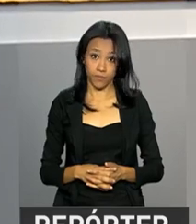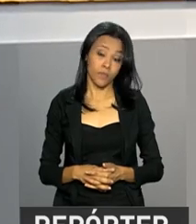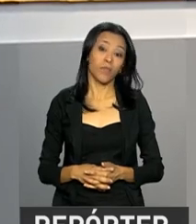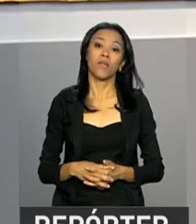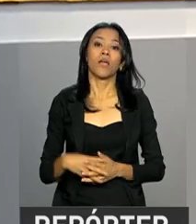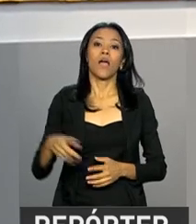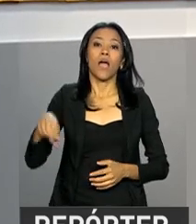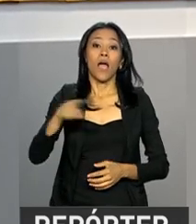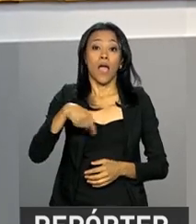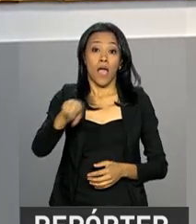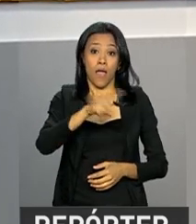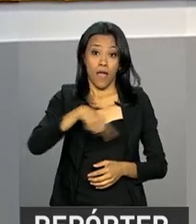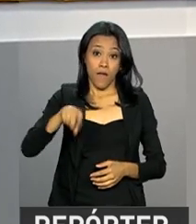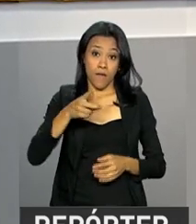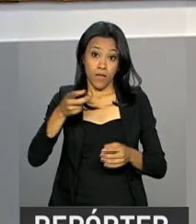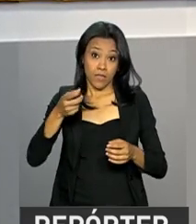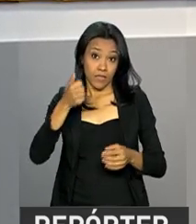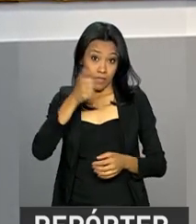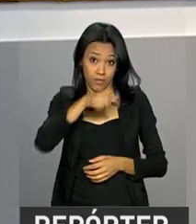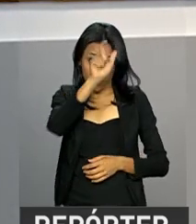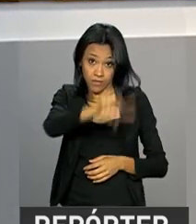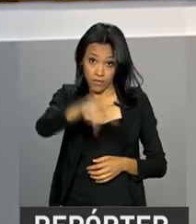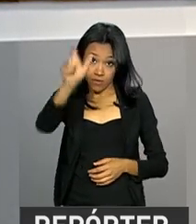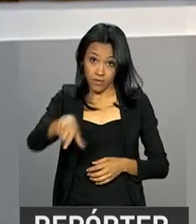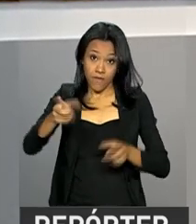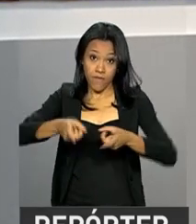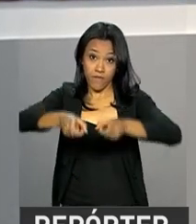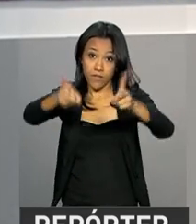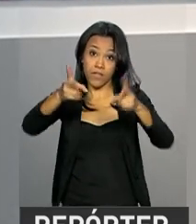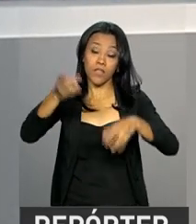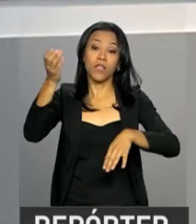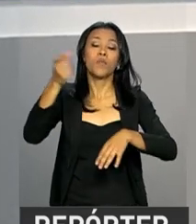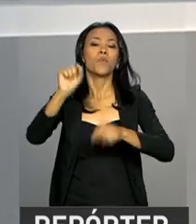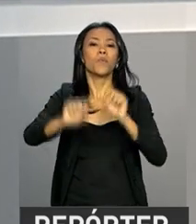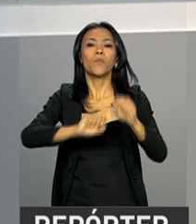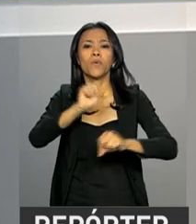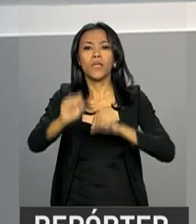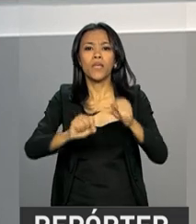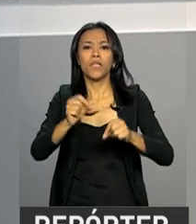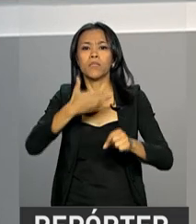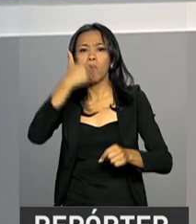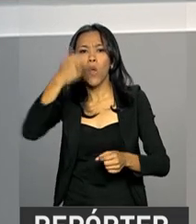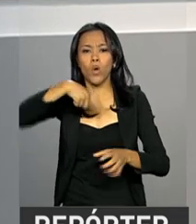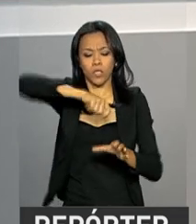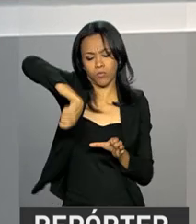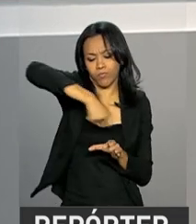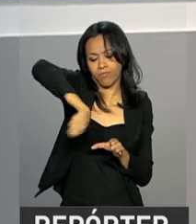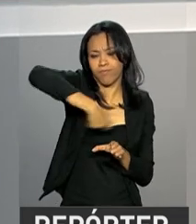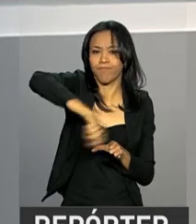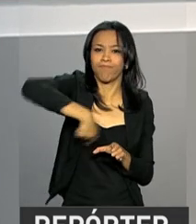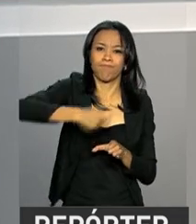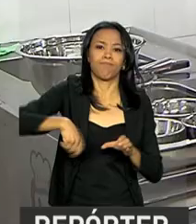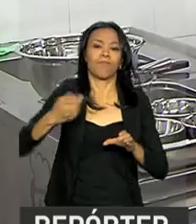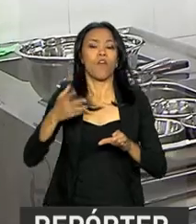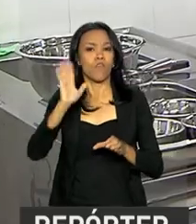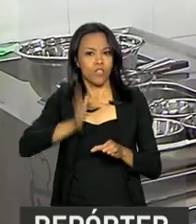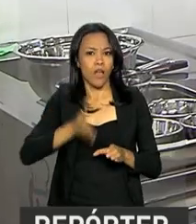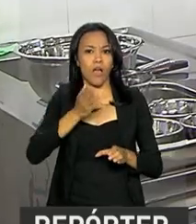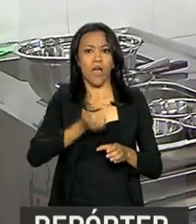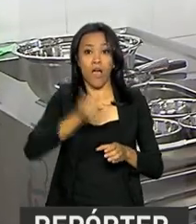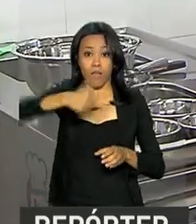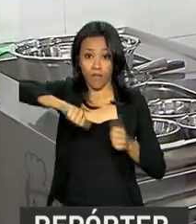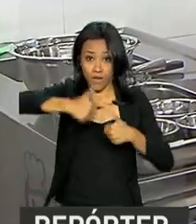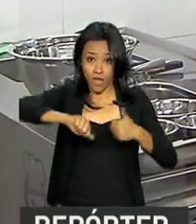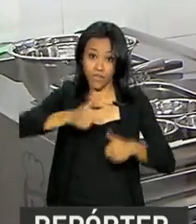As vencedoras do concurso Melhores Receitas da Alimentação Escolar serão conhecidas daqui a pouco. Foram avaliadas as receitas